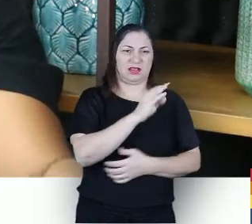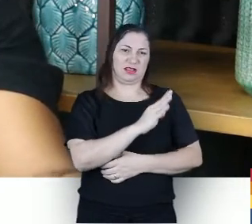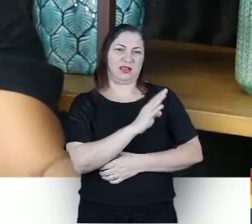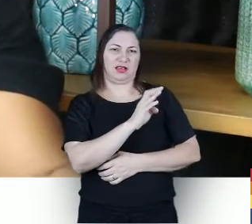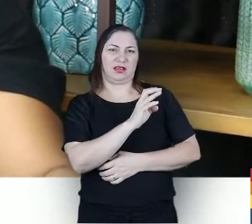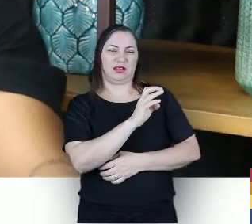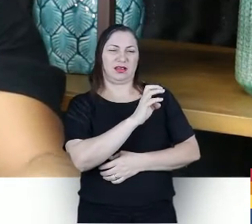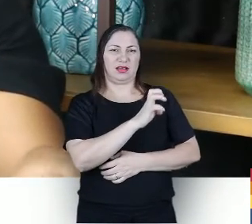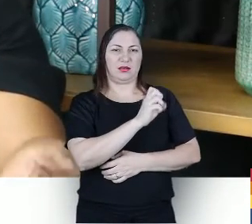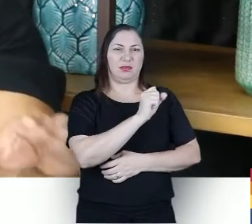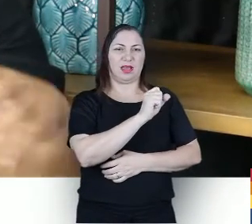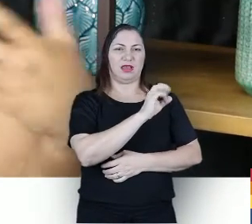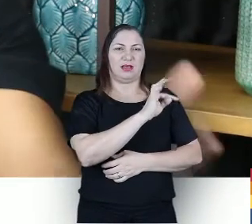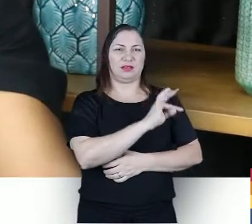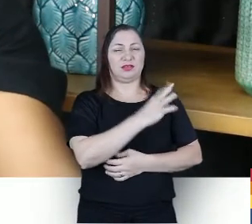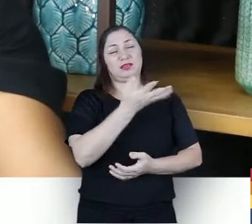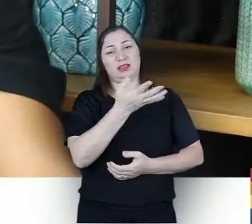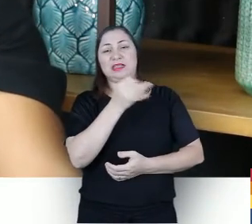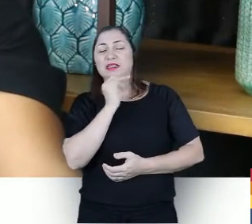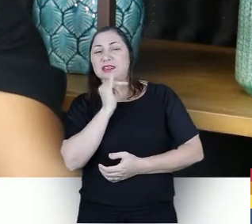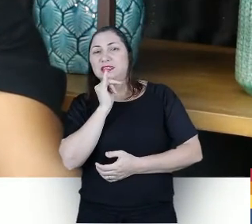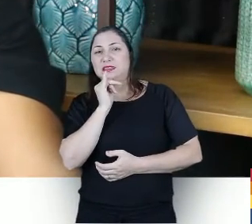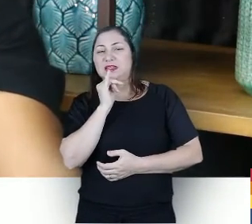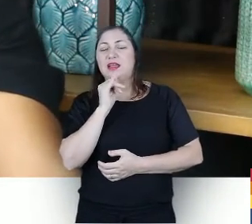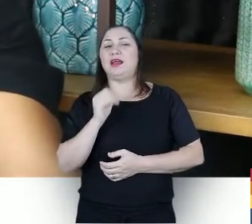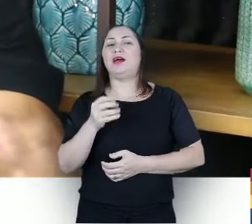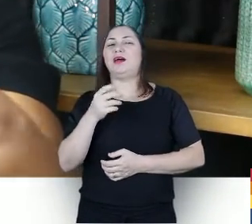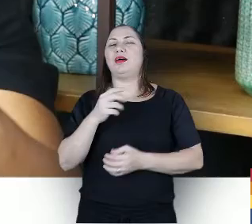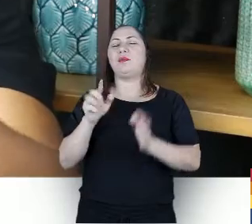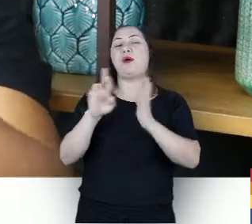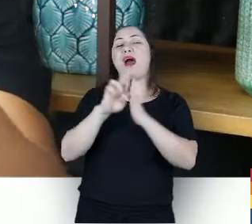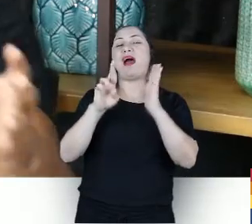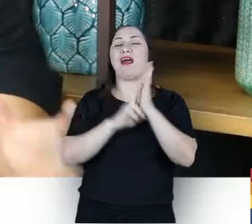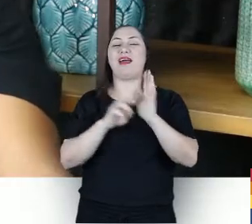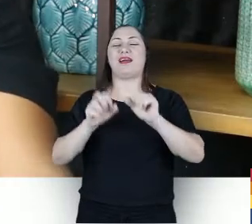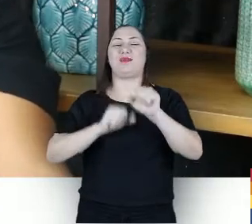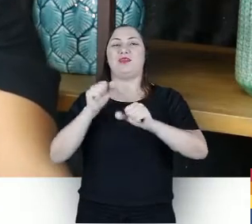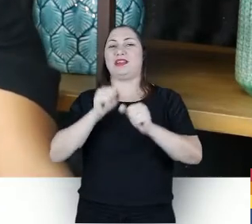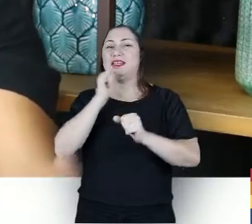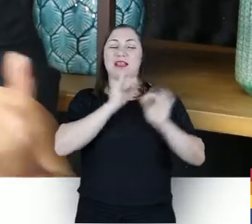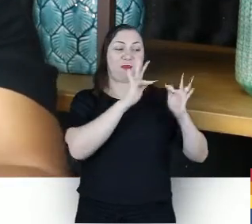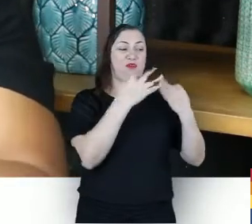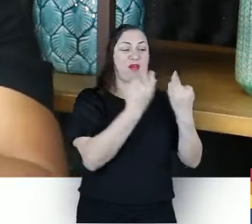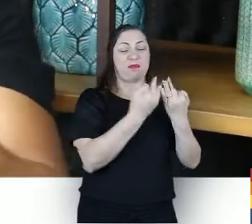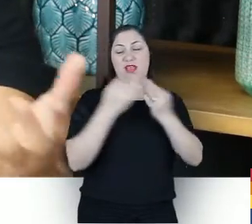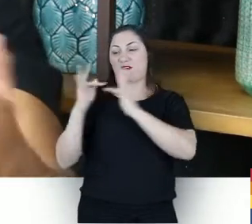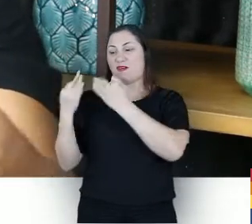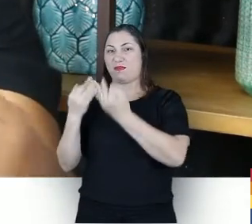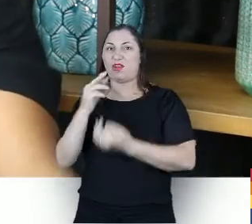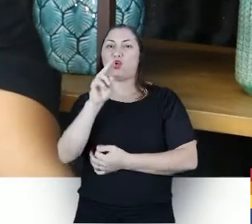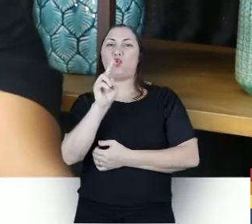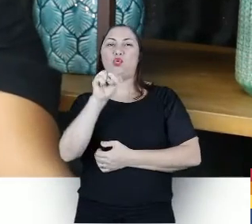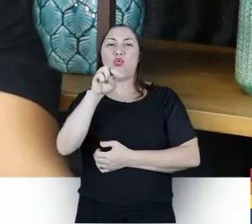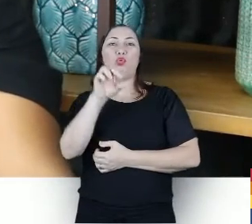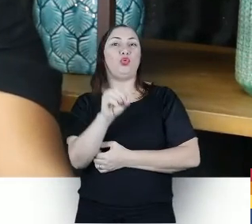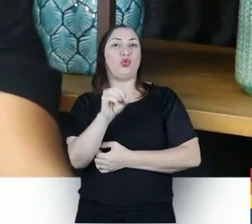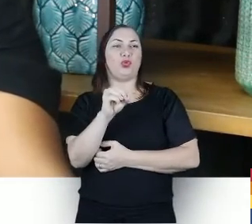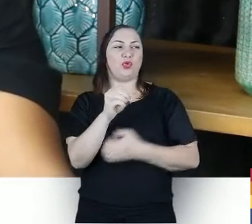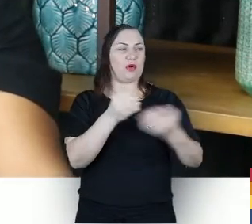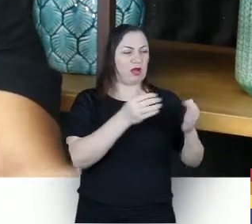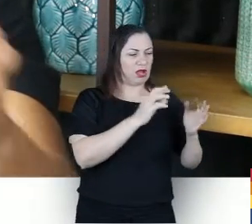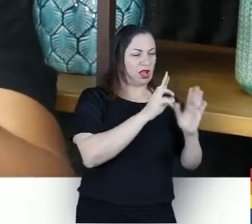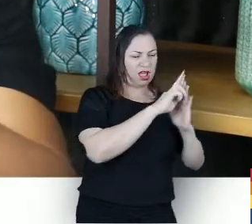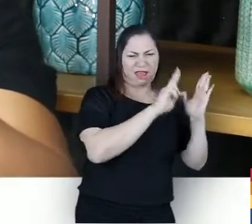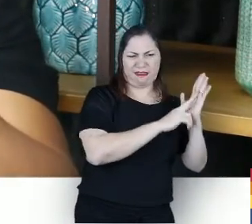no meu bairro era jogar tacobol, né? Mas em outra cidade já é bet, né? As regras também vão mudando, né? Tipo,